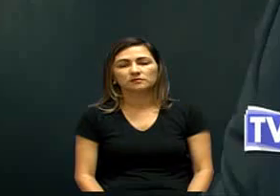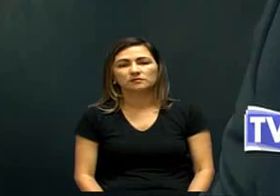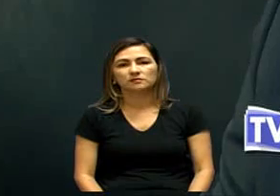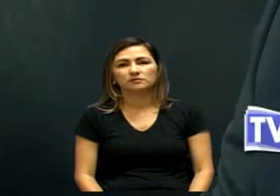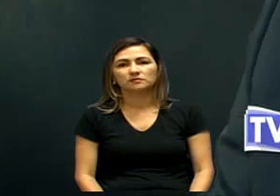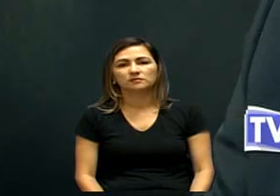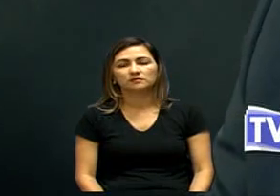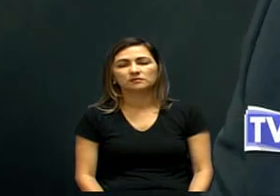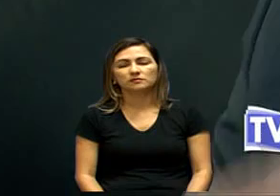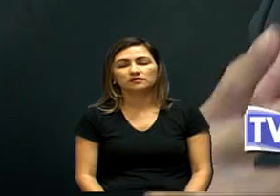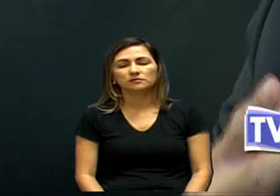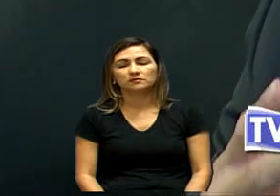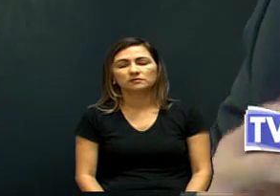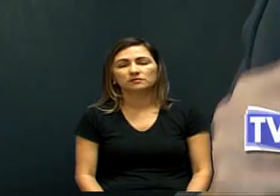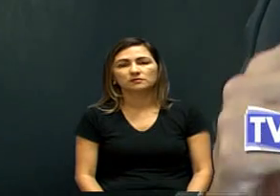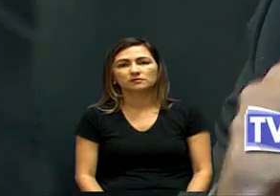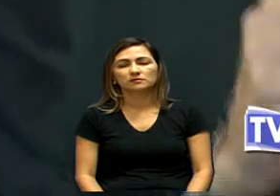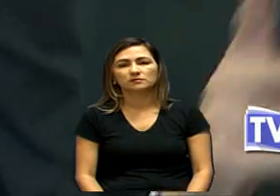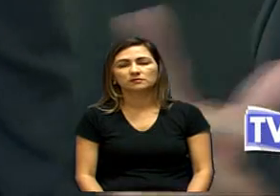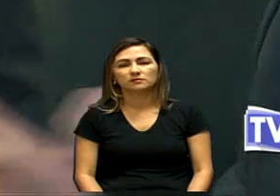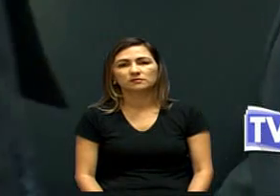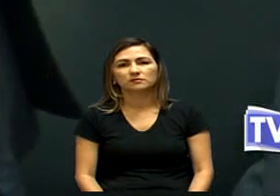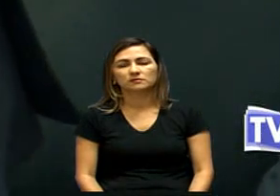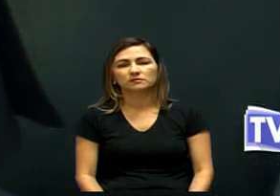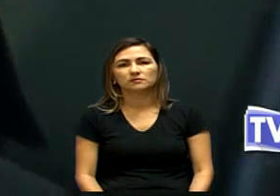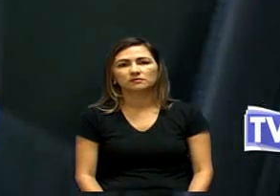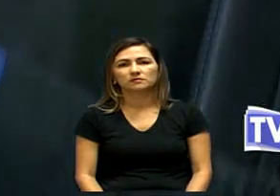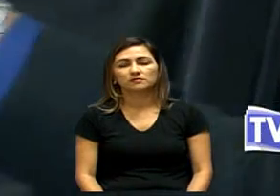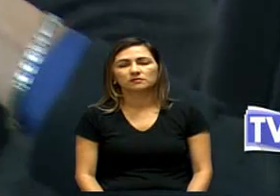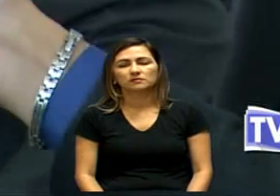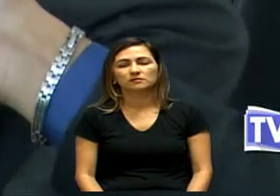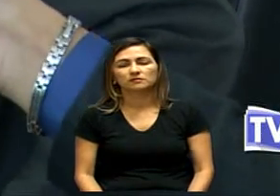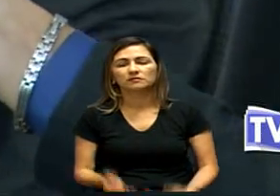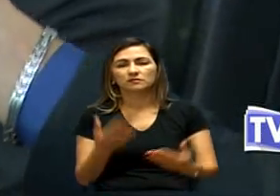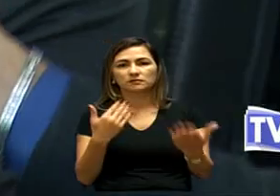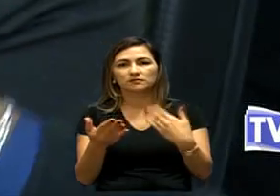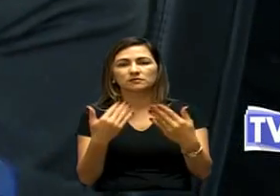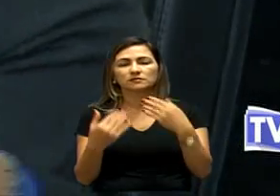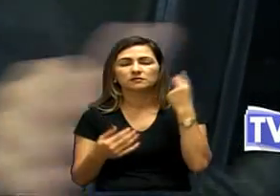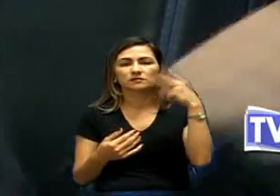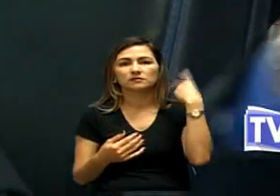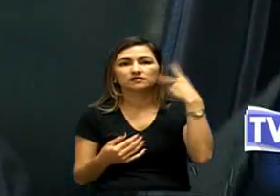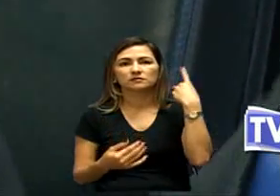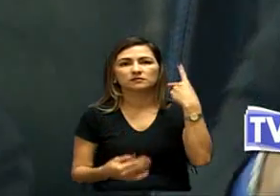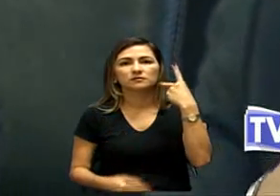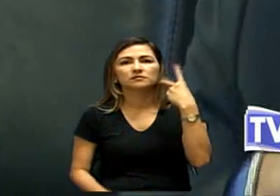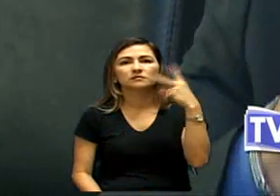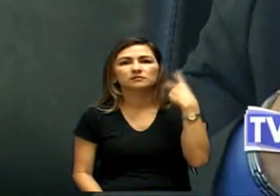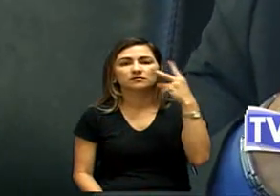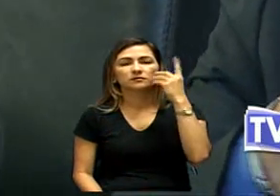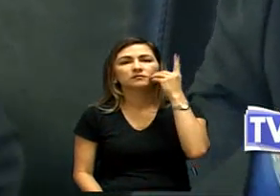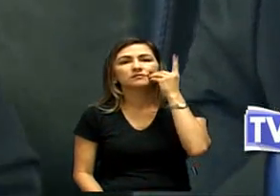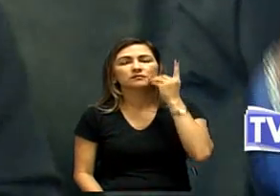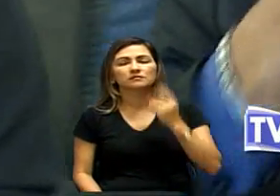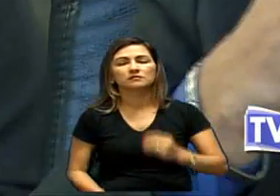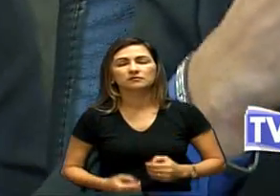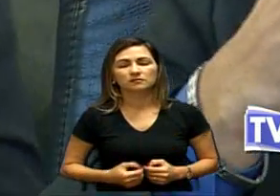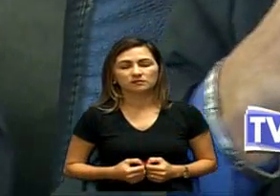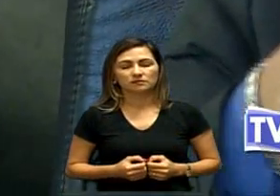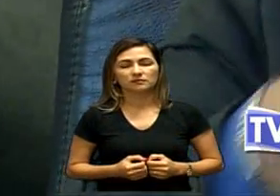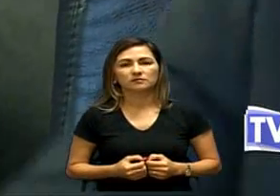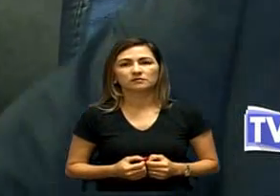Na verdade, eu queria só fazer um levantamento, um diálogo aqui com o vereador Dini, para perguntar se já não